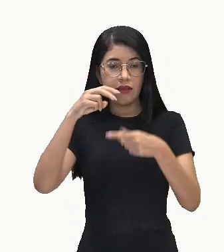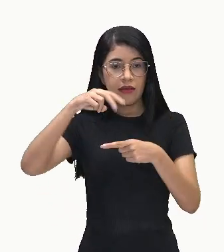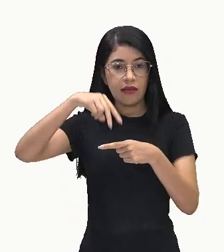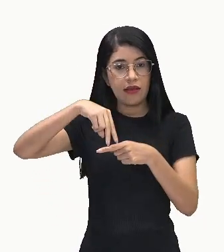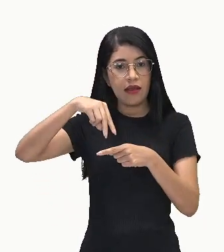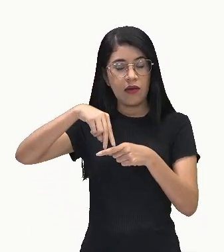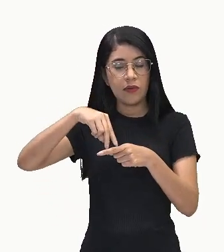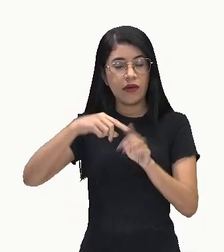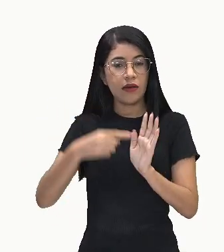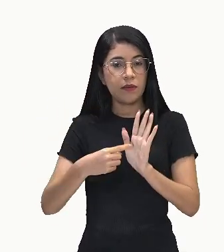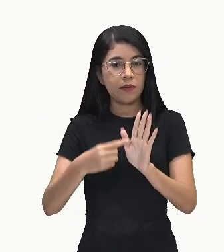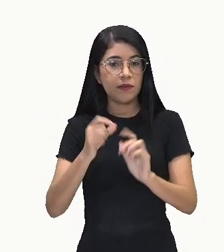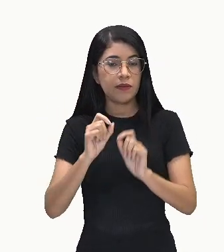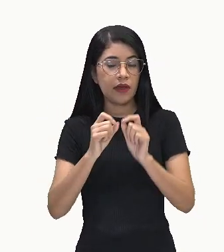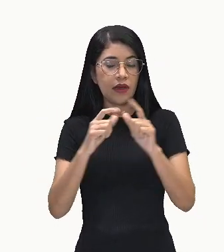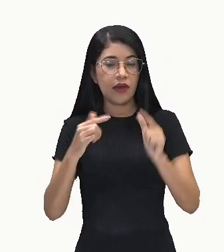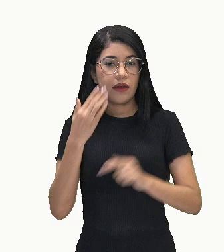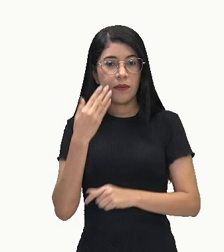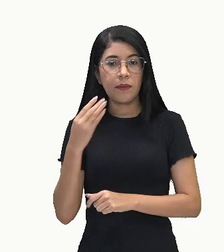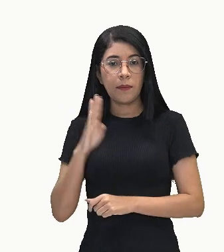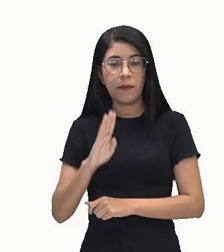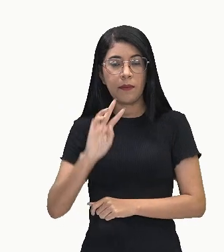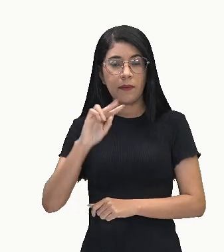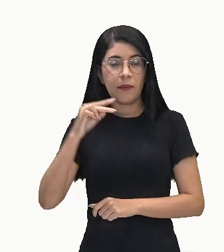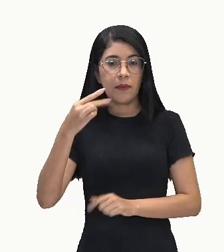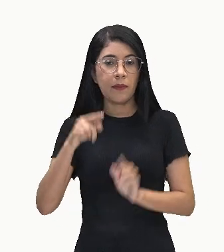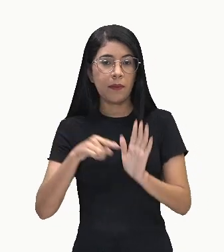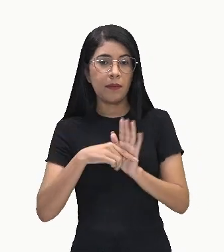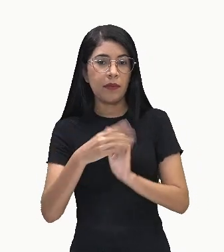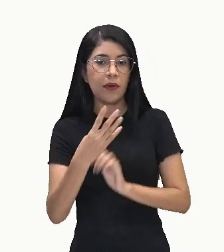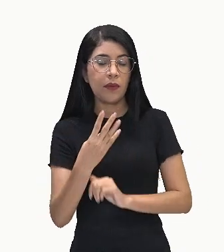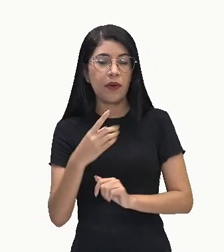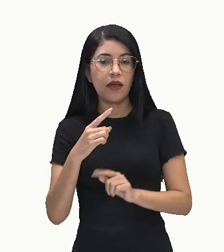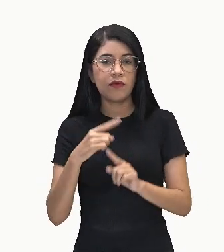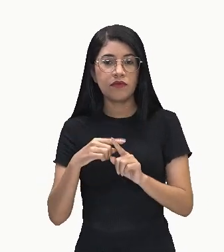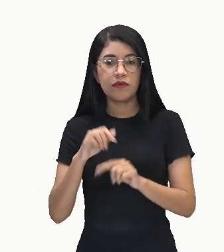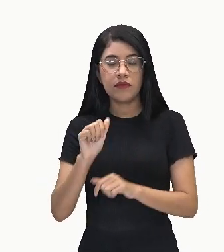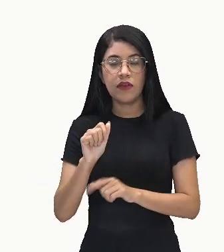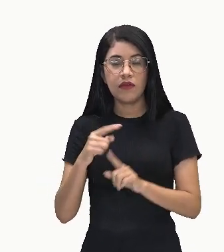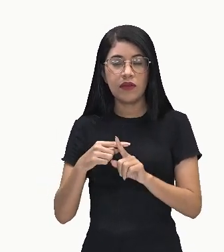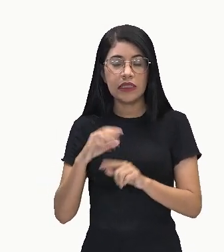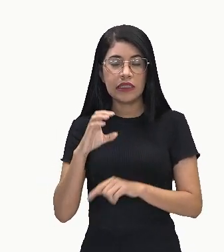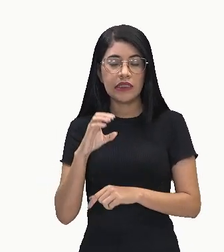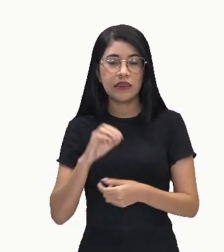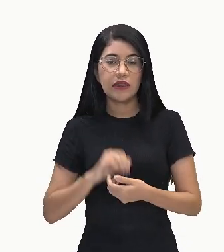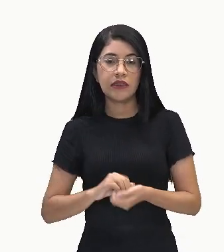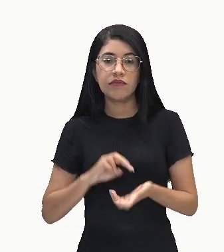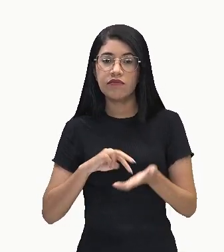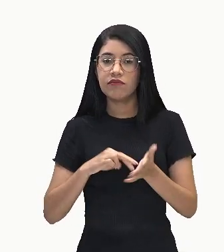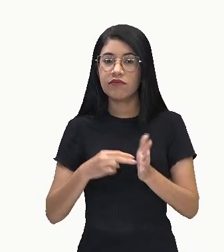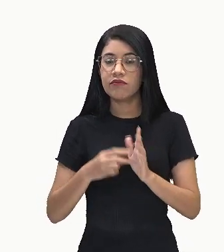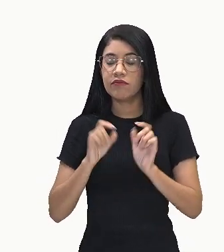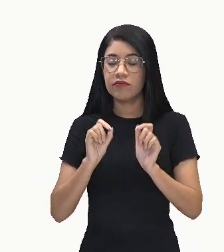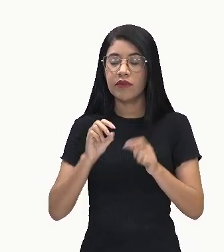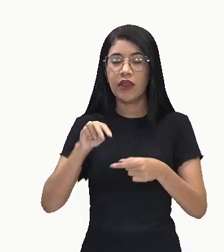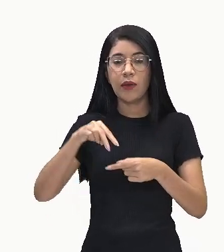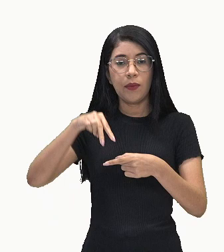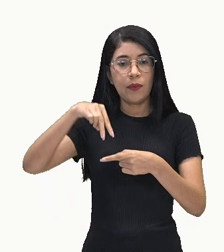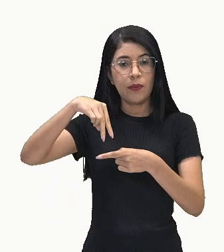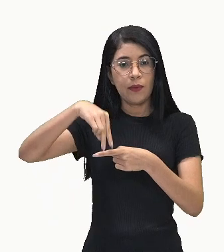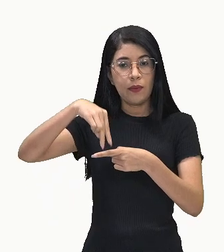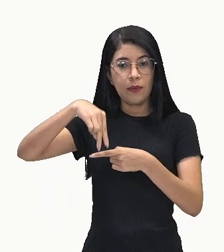pela expressão b ao quadrado menos 4ac. Ou seja, o delta